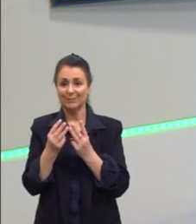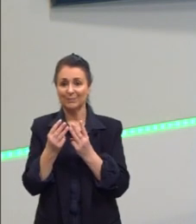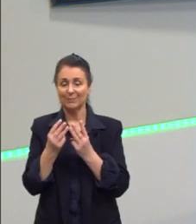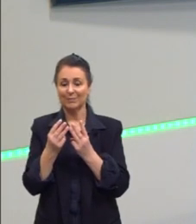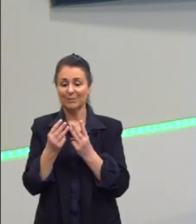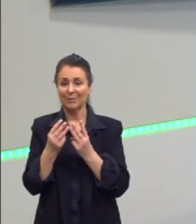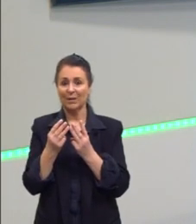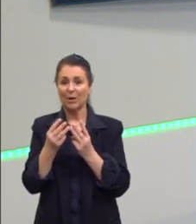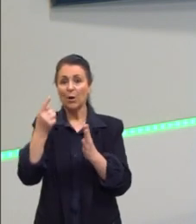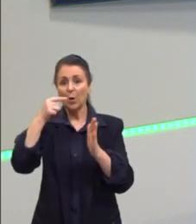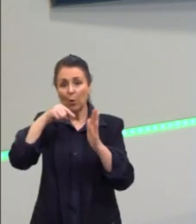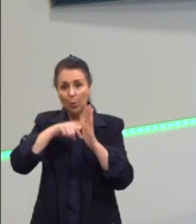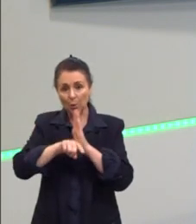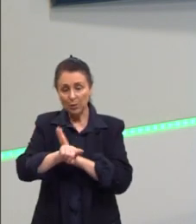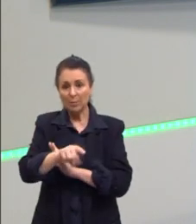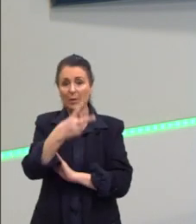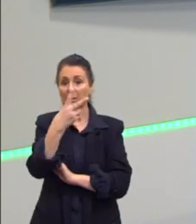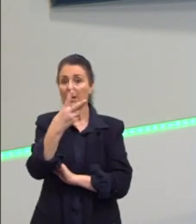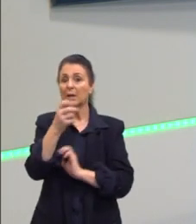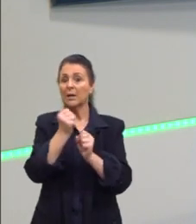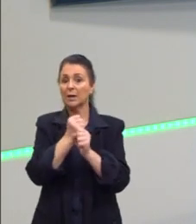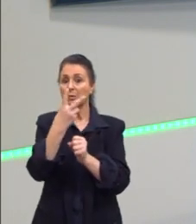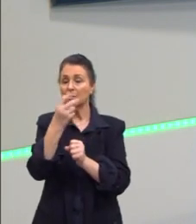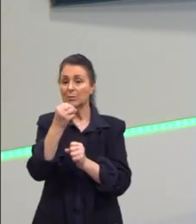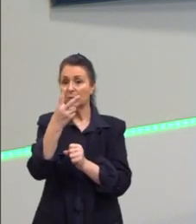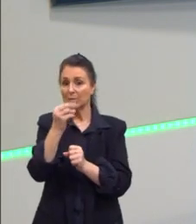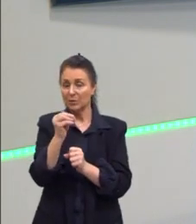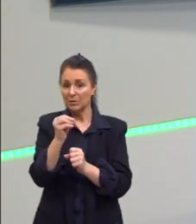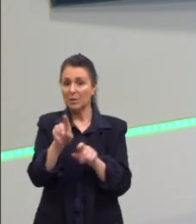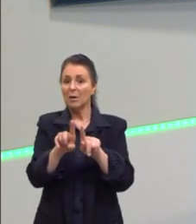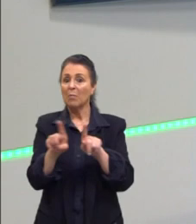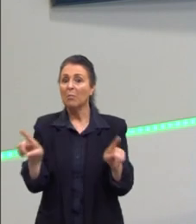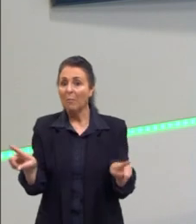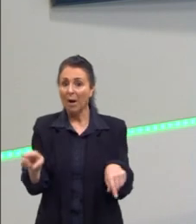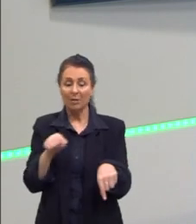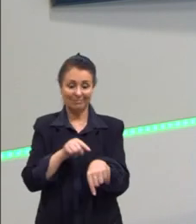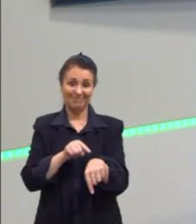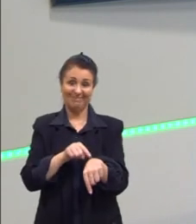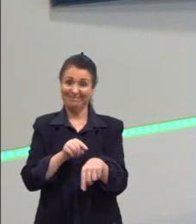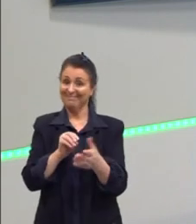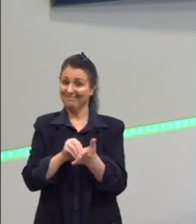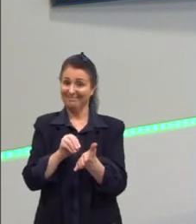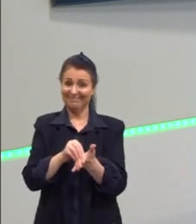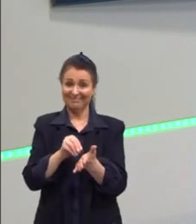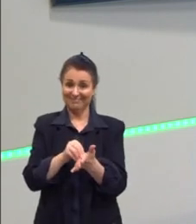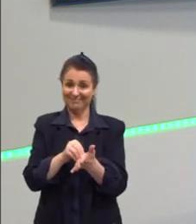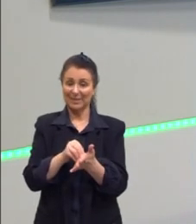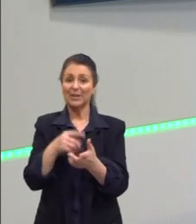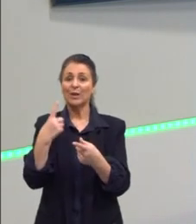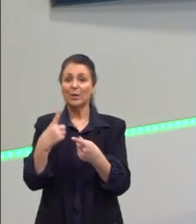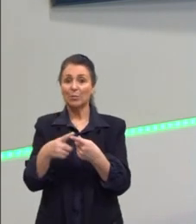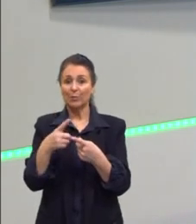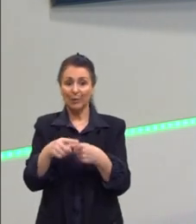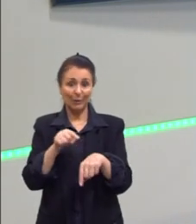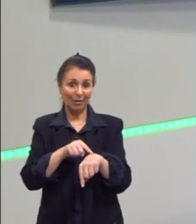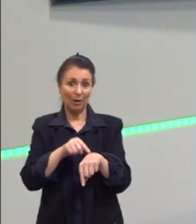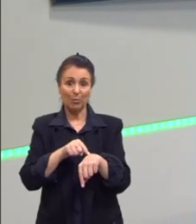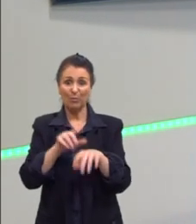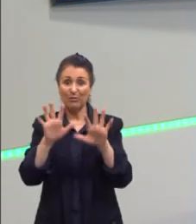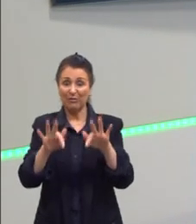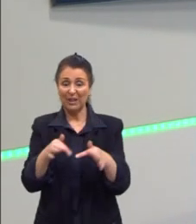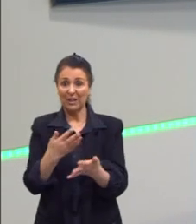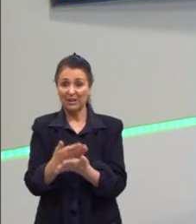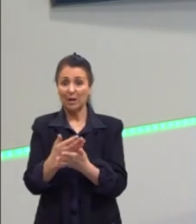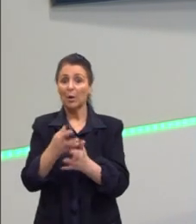é essa aqui é uma questão de 2020 Mas a gente não vai conseguir passar por ela tá porque já deu tempo da nossa